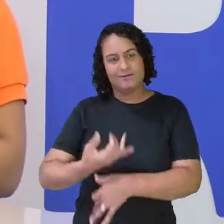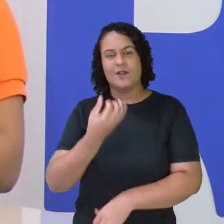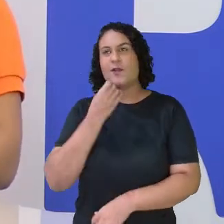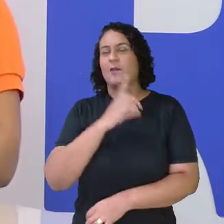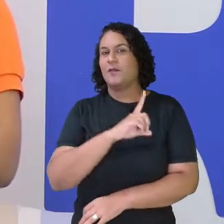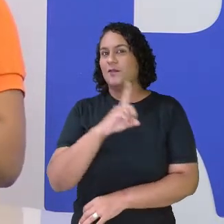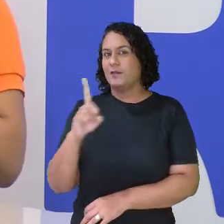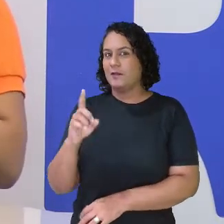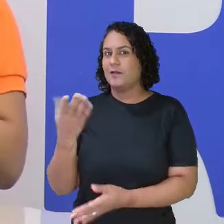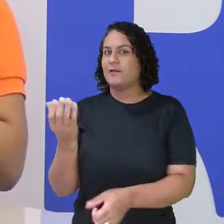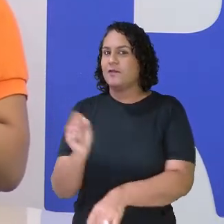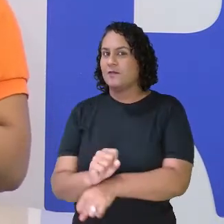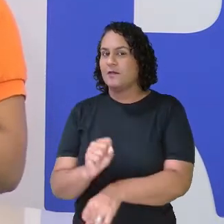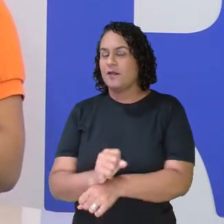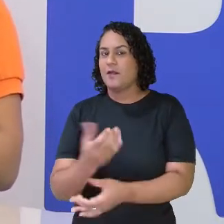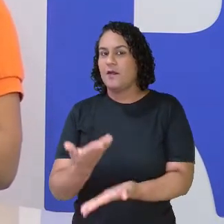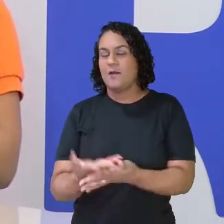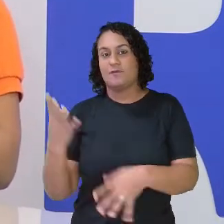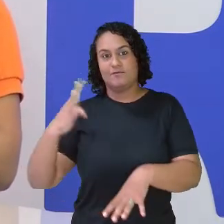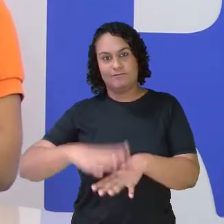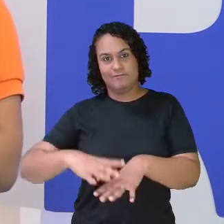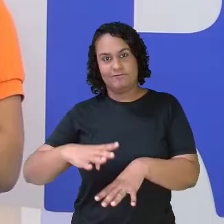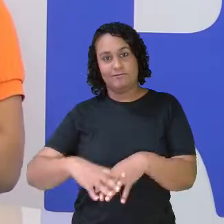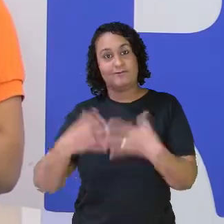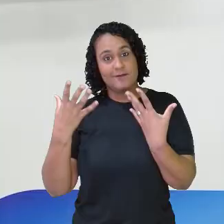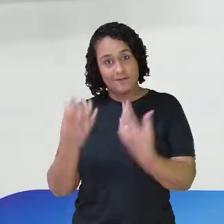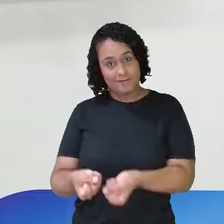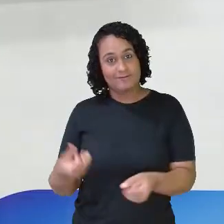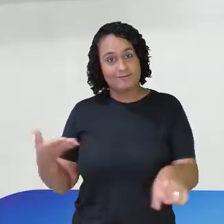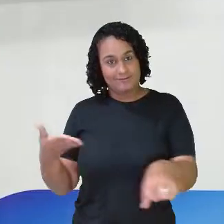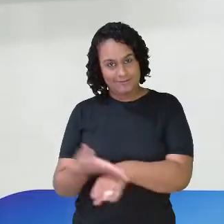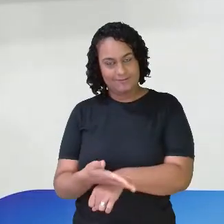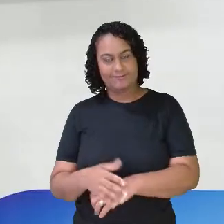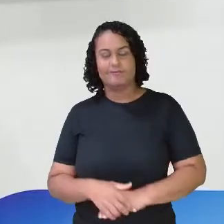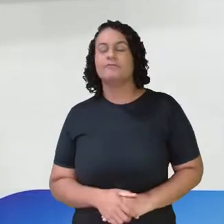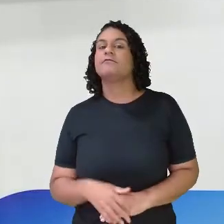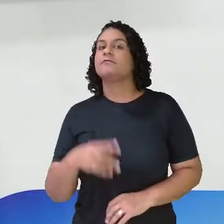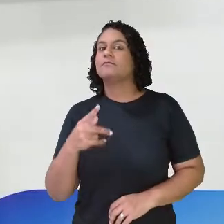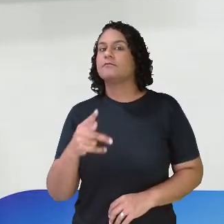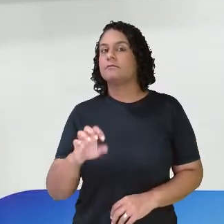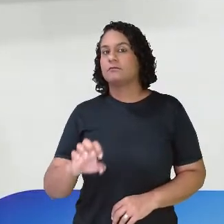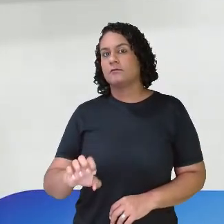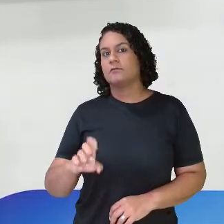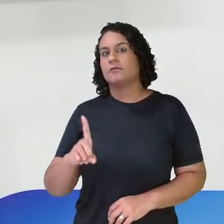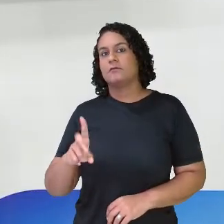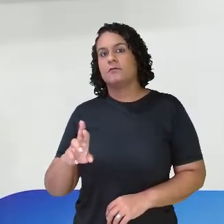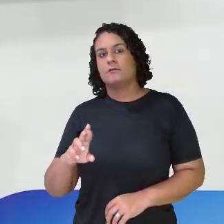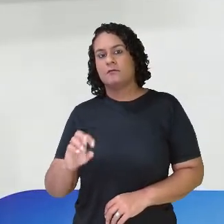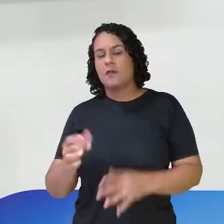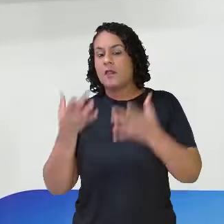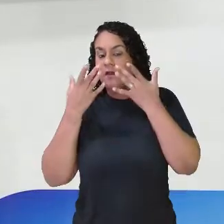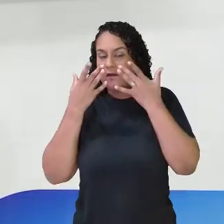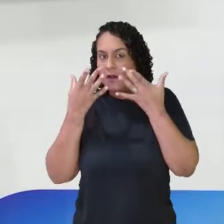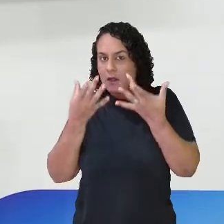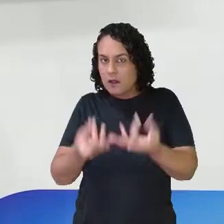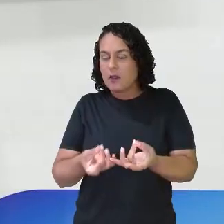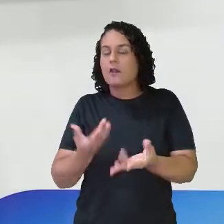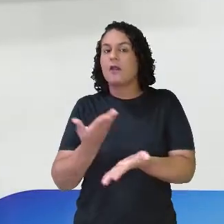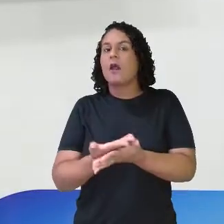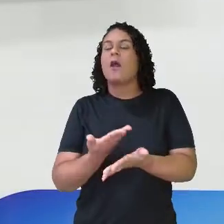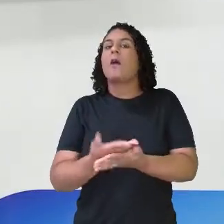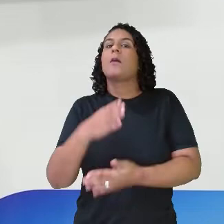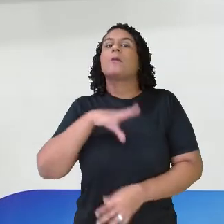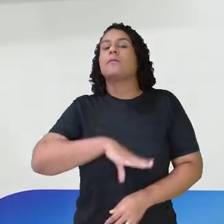a aula de matemática. Vamos interagir. Isso mesmo. Pedro, inclusive, estava bem atento à aula de língua portuguesa, onde a